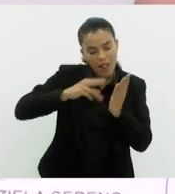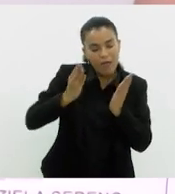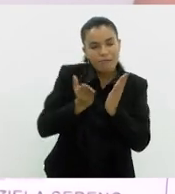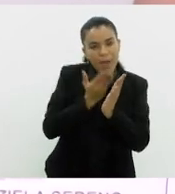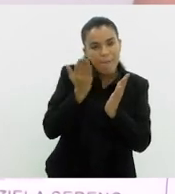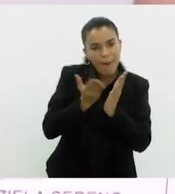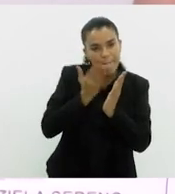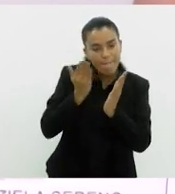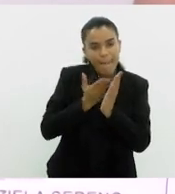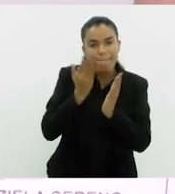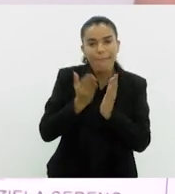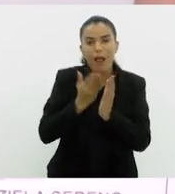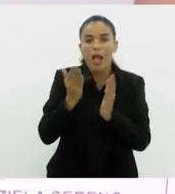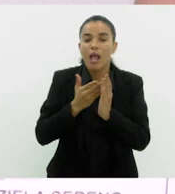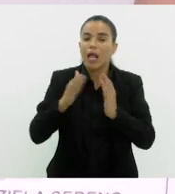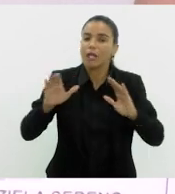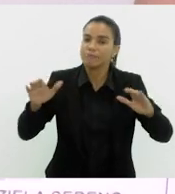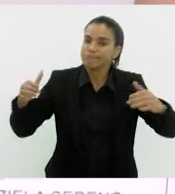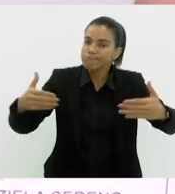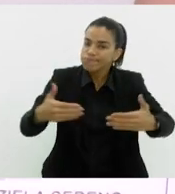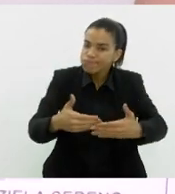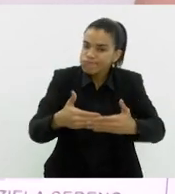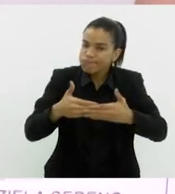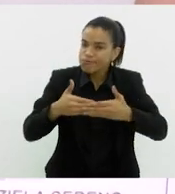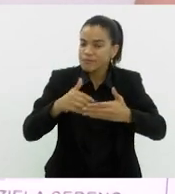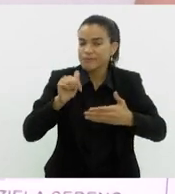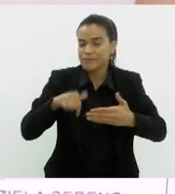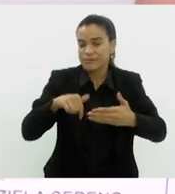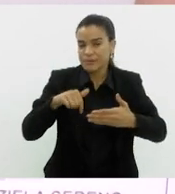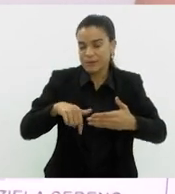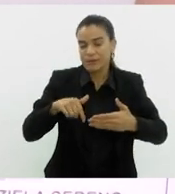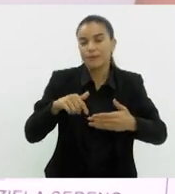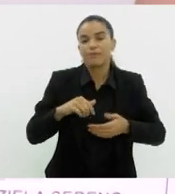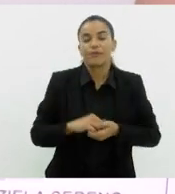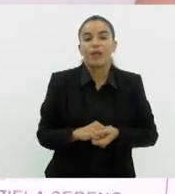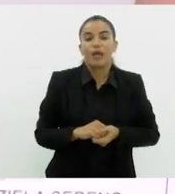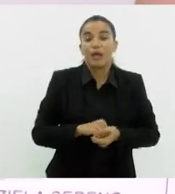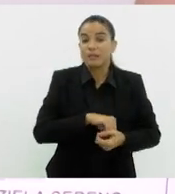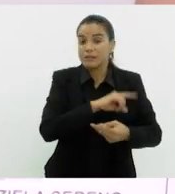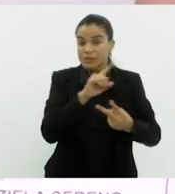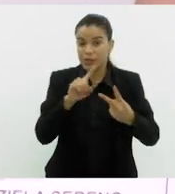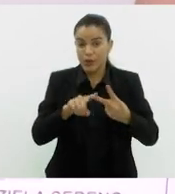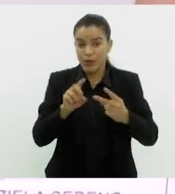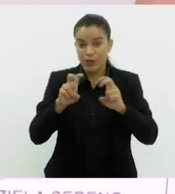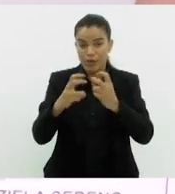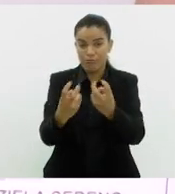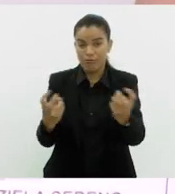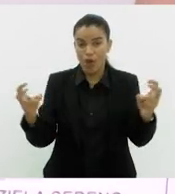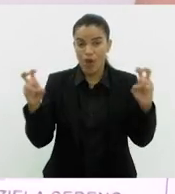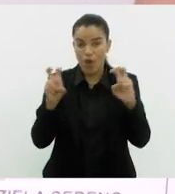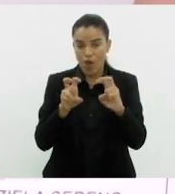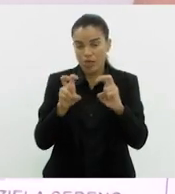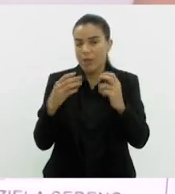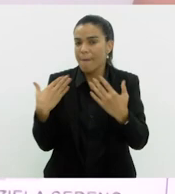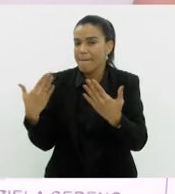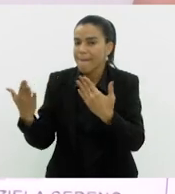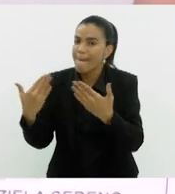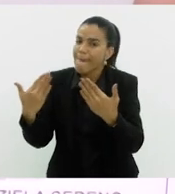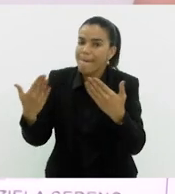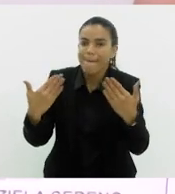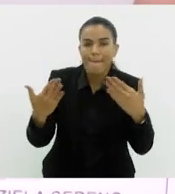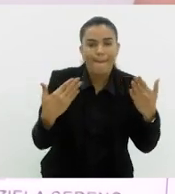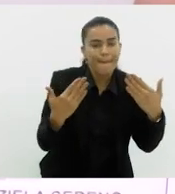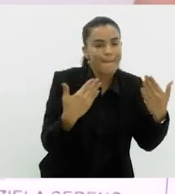então elas são acolhidas nessa sala. Depois desse acolhimento, a gente faz uma roda de escuta para